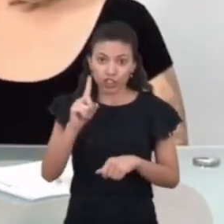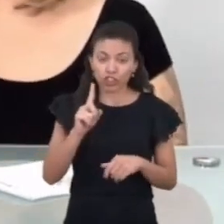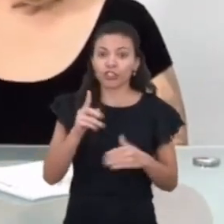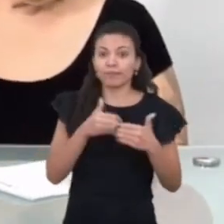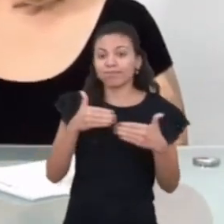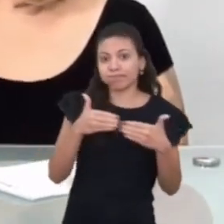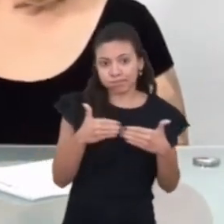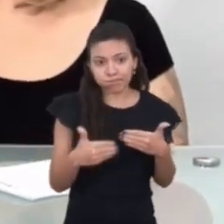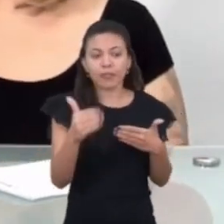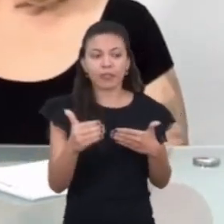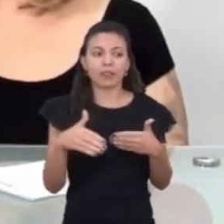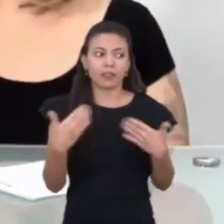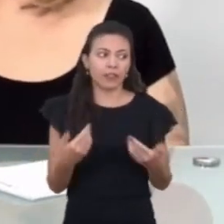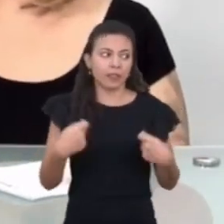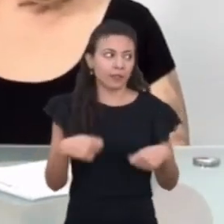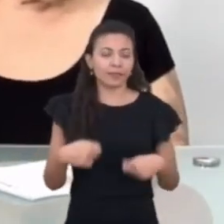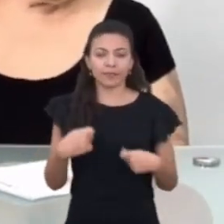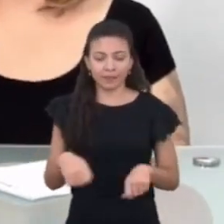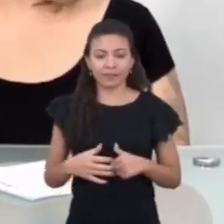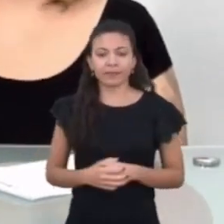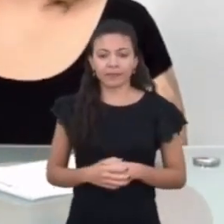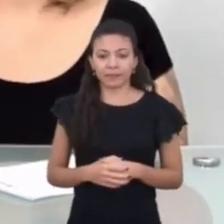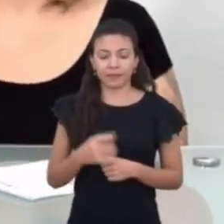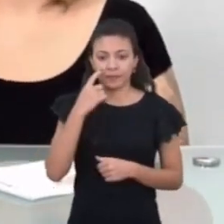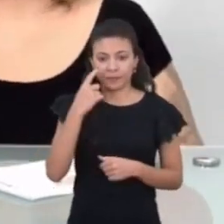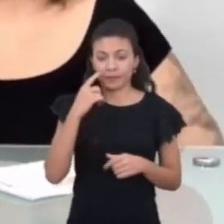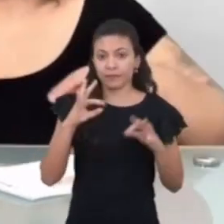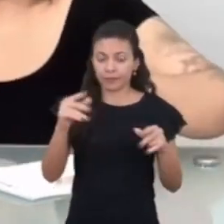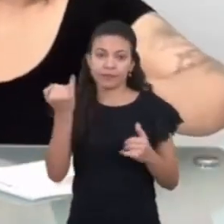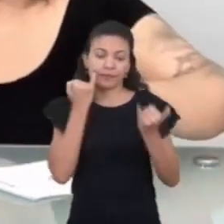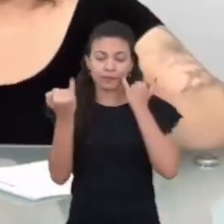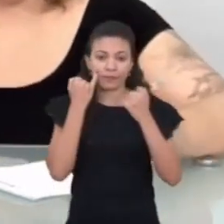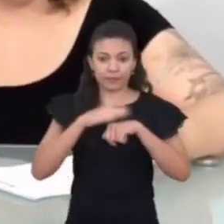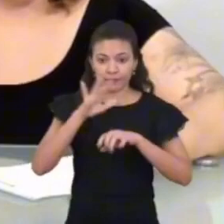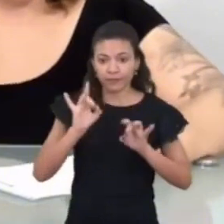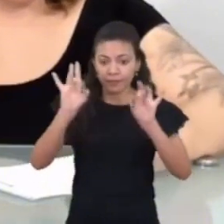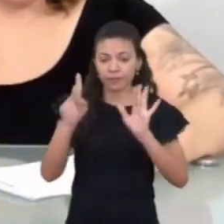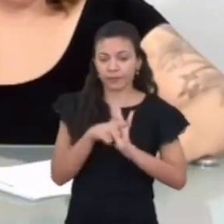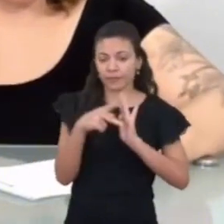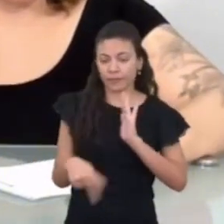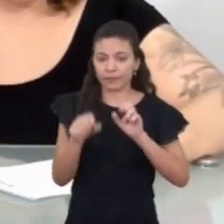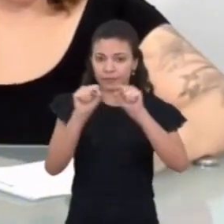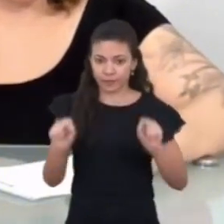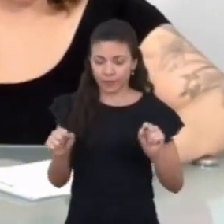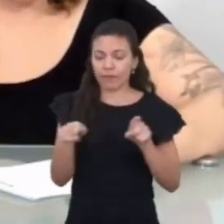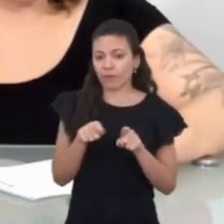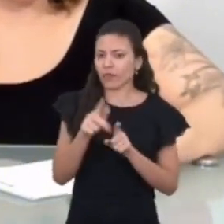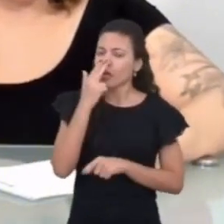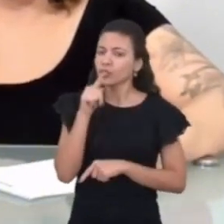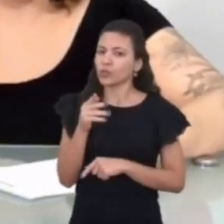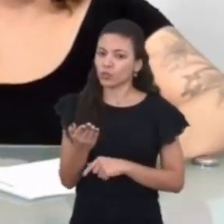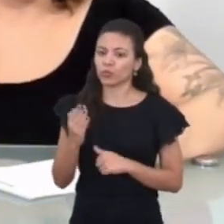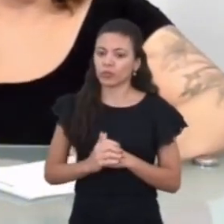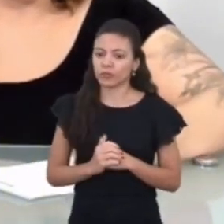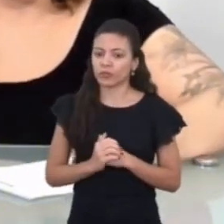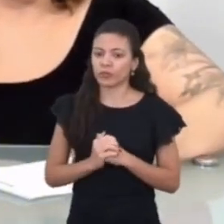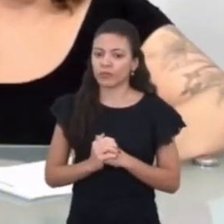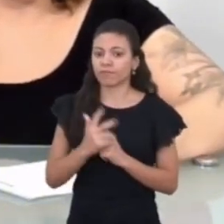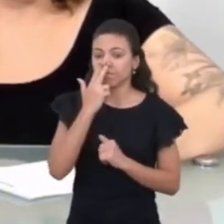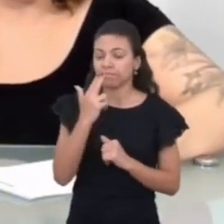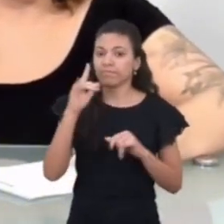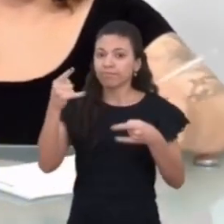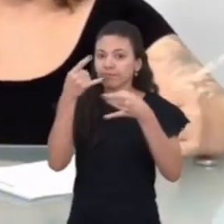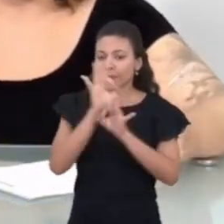breve, a gente vai lançar de novo um FAQ para vocês, novamente, com todas essas informações mais específicas do uso aí do sistema. Acho que é isso, Helena. Eu acho que foi muito